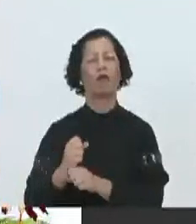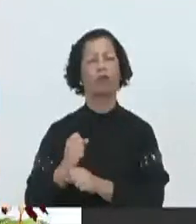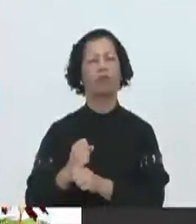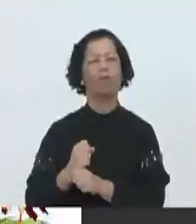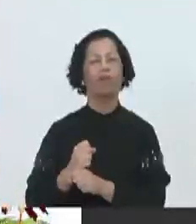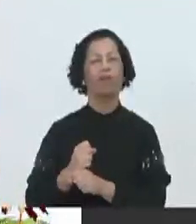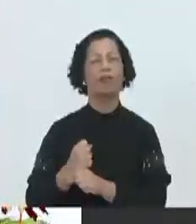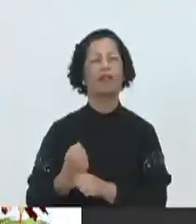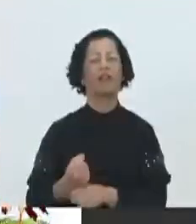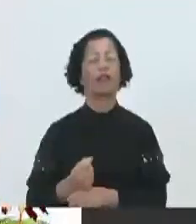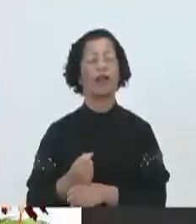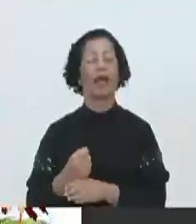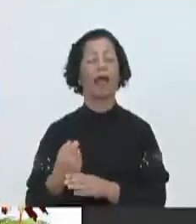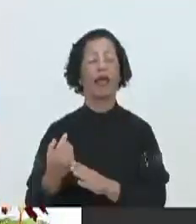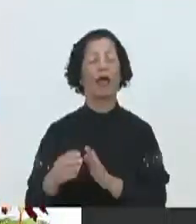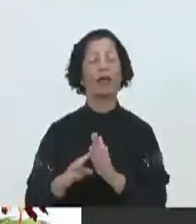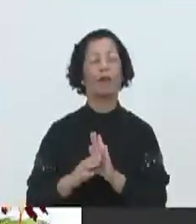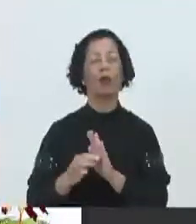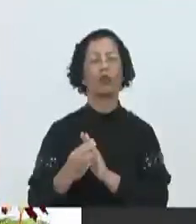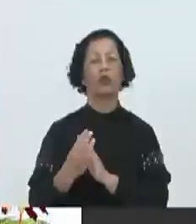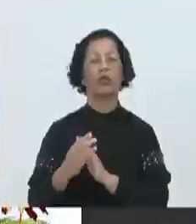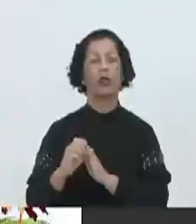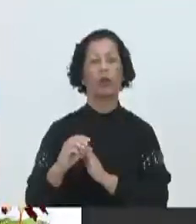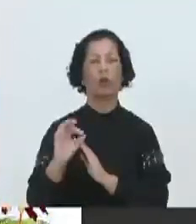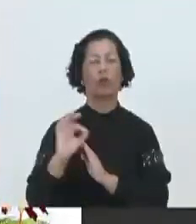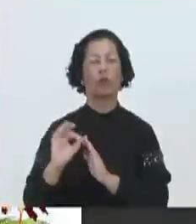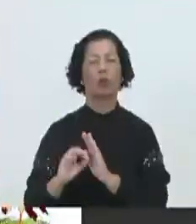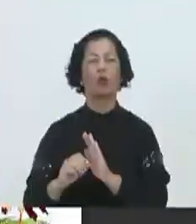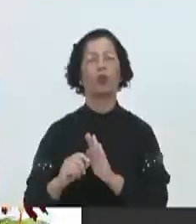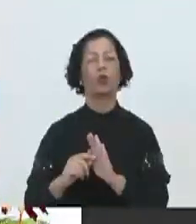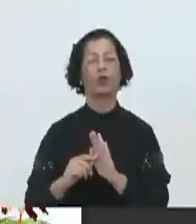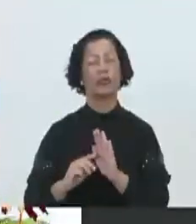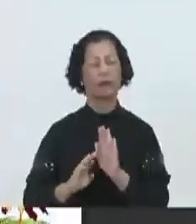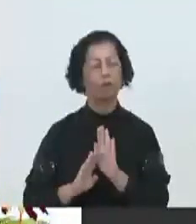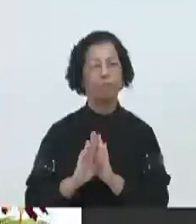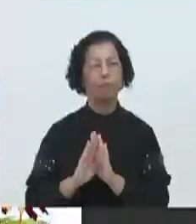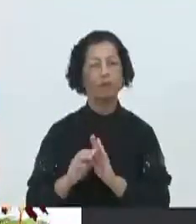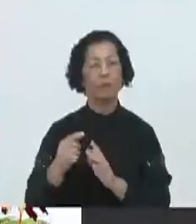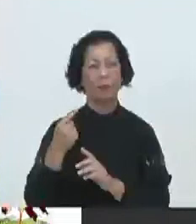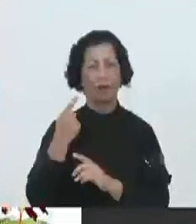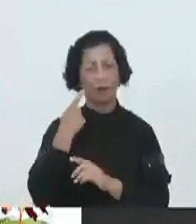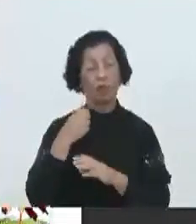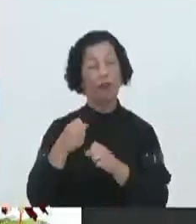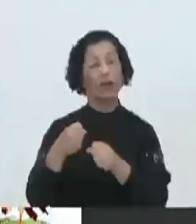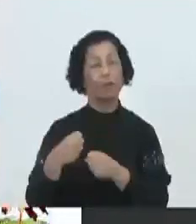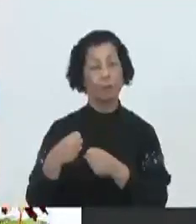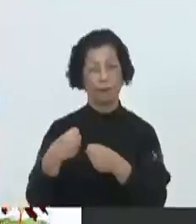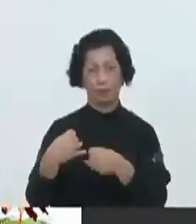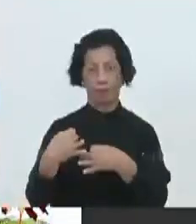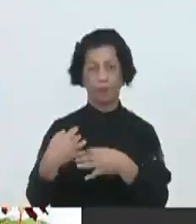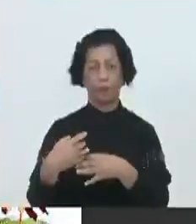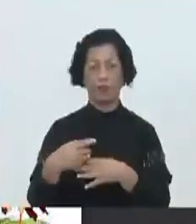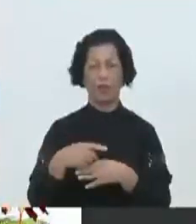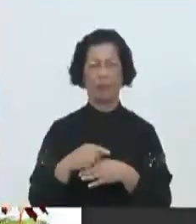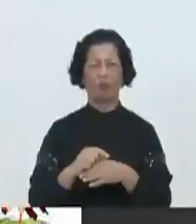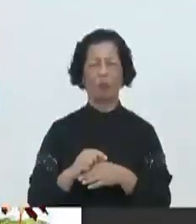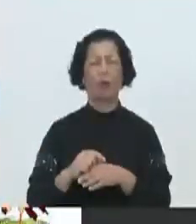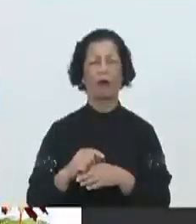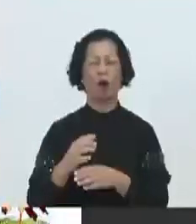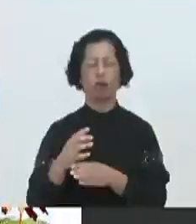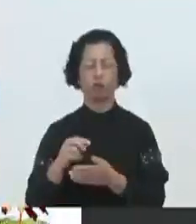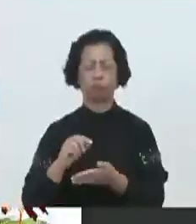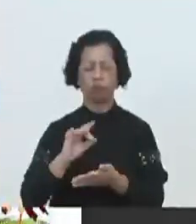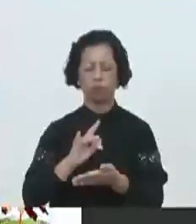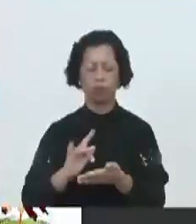38,9 da receita corrente líquida importante aqui fazer um esclarecimento esse cálculo é feito é um cálculo